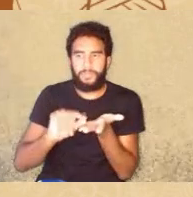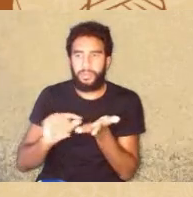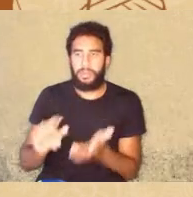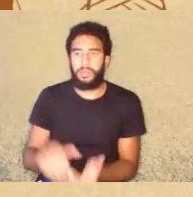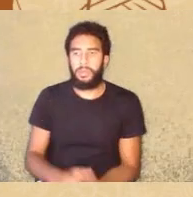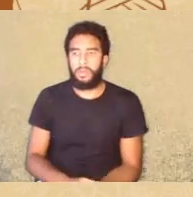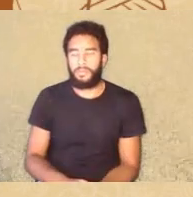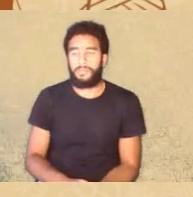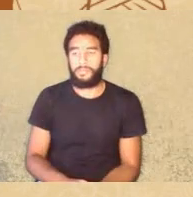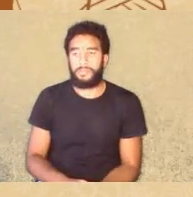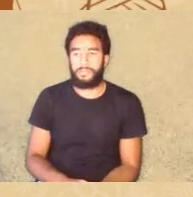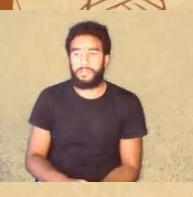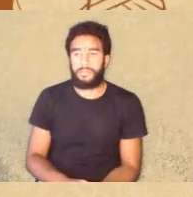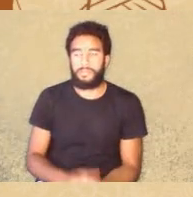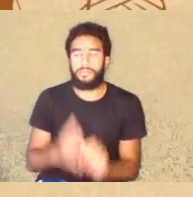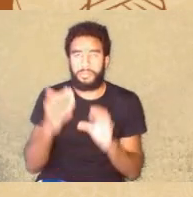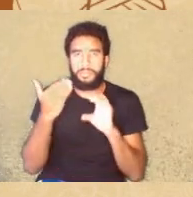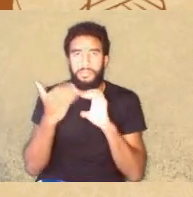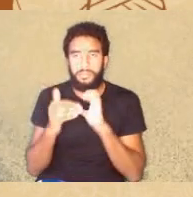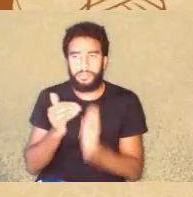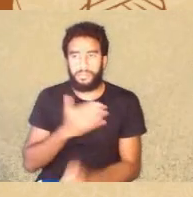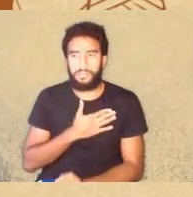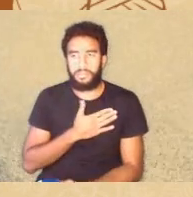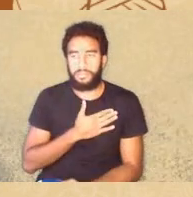e-mail do IFRJ.